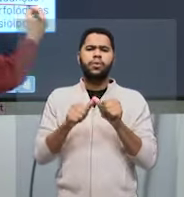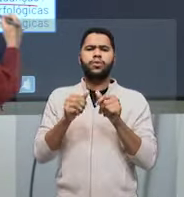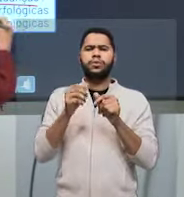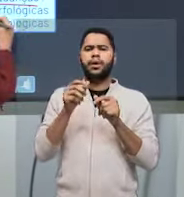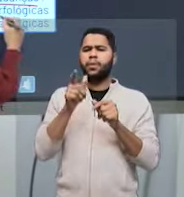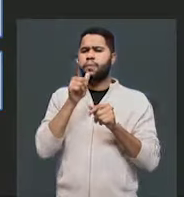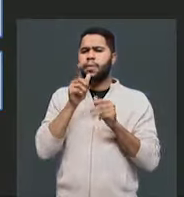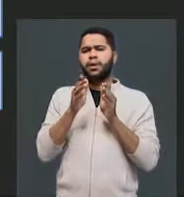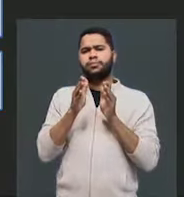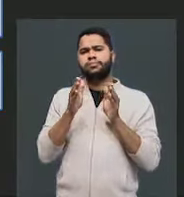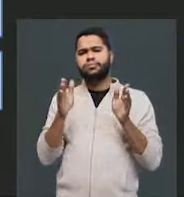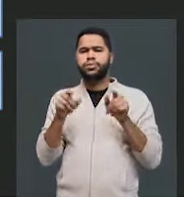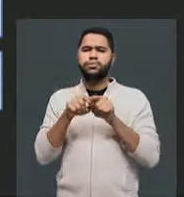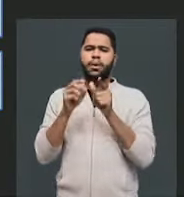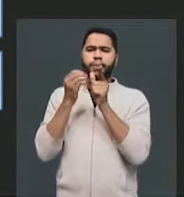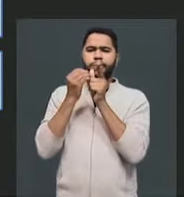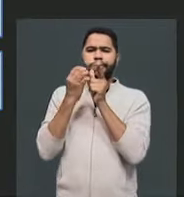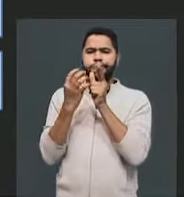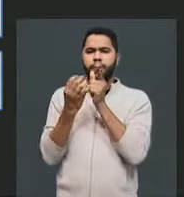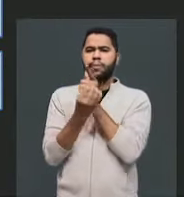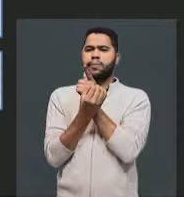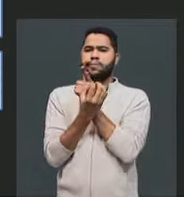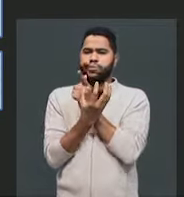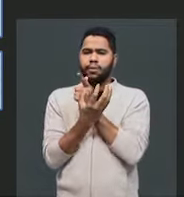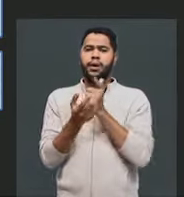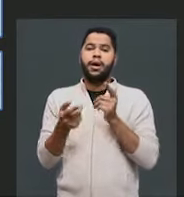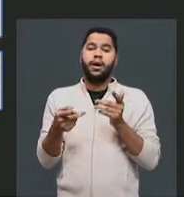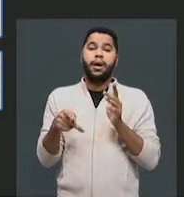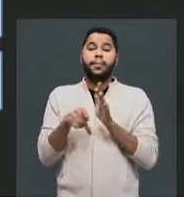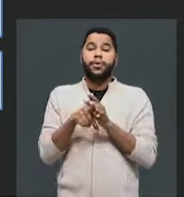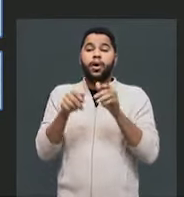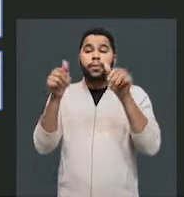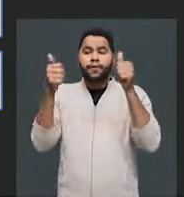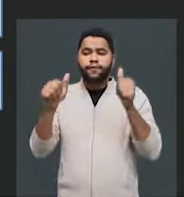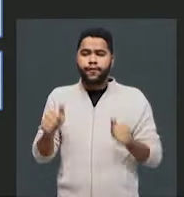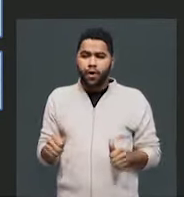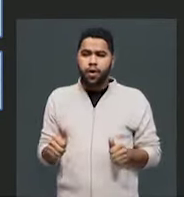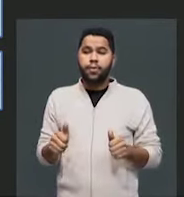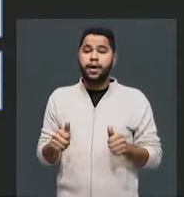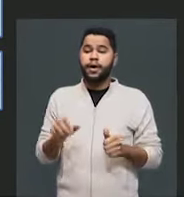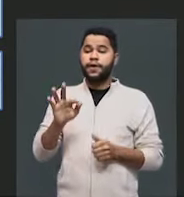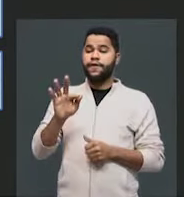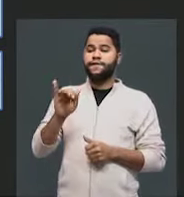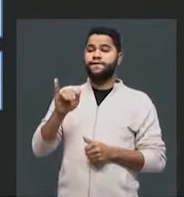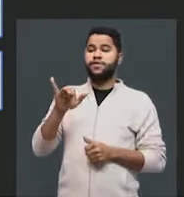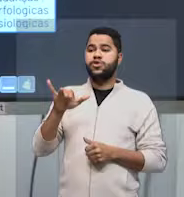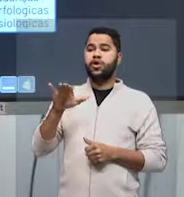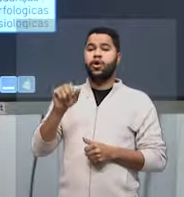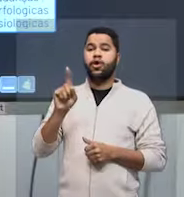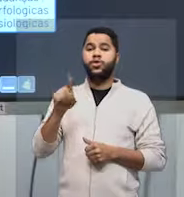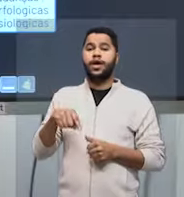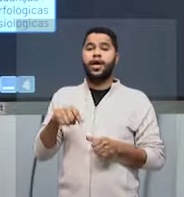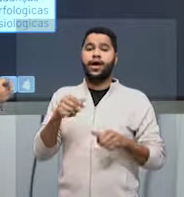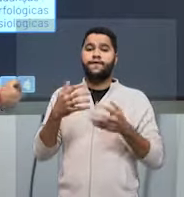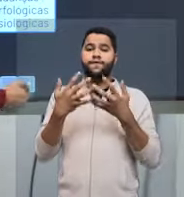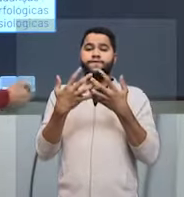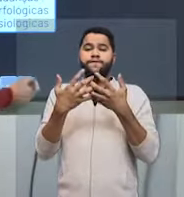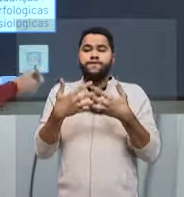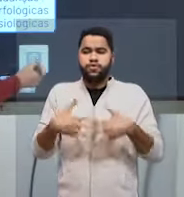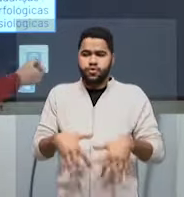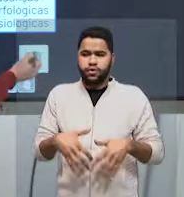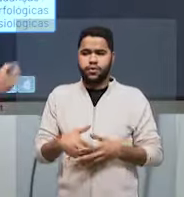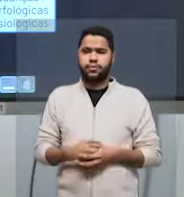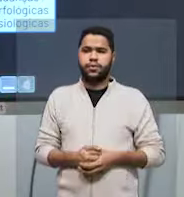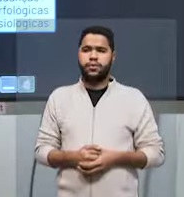são mudanças morfológicas, que é a forma, e fisiológicas, que é a função. Dei